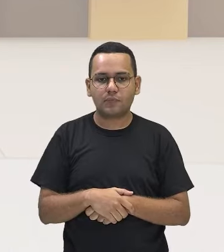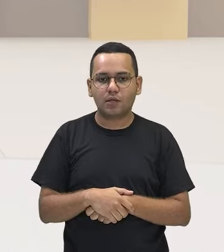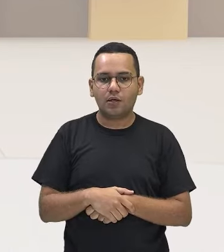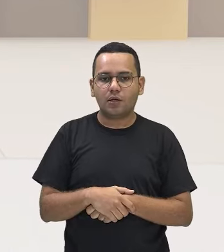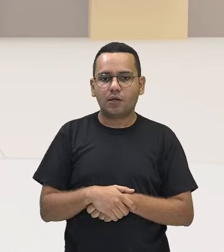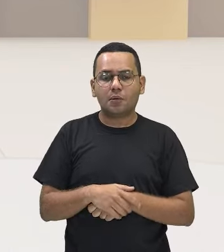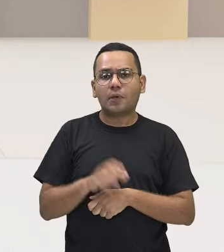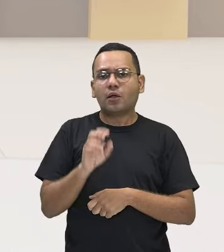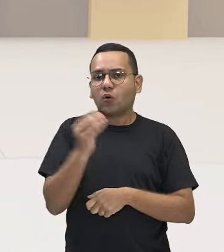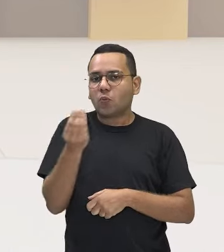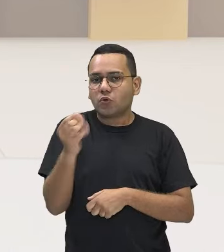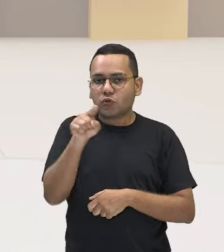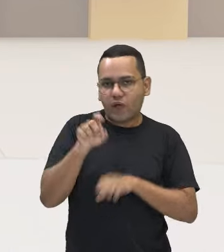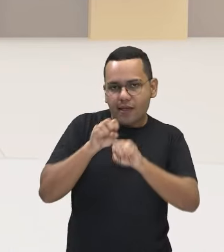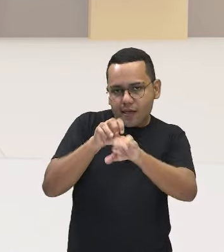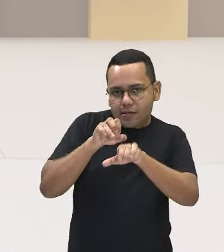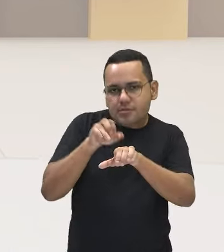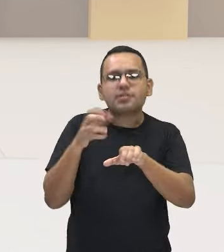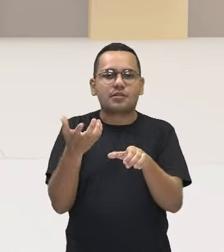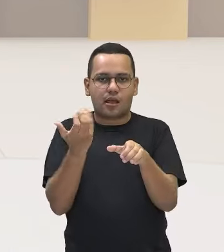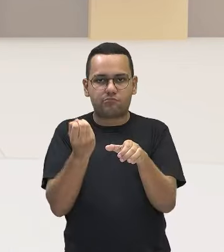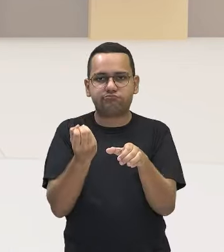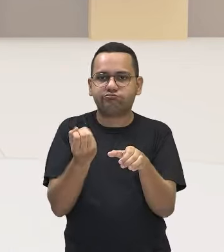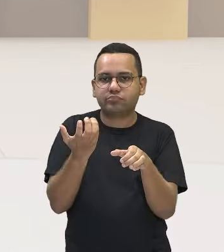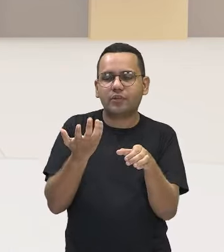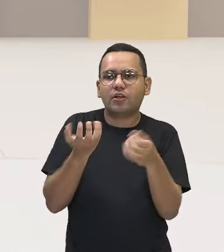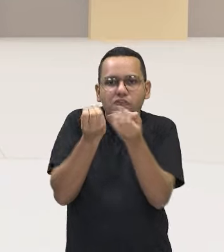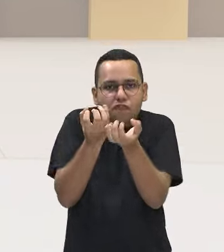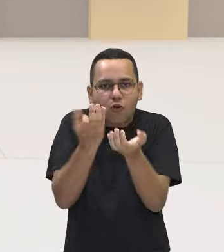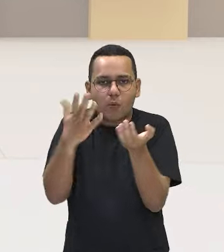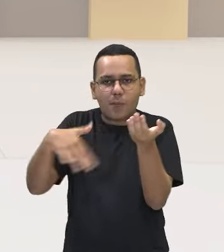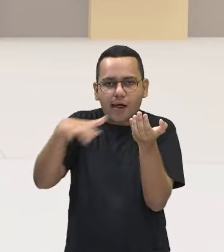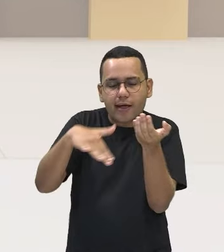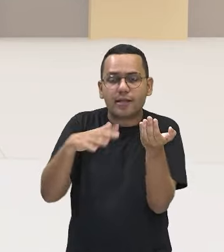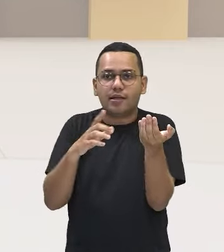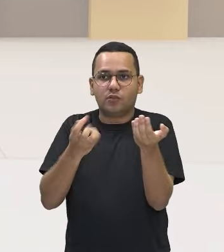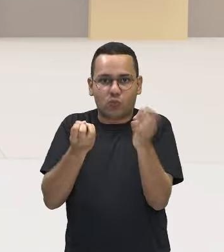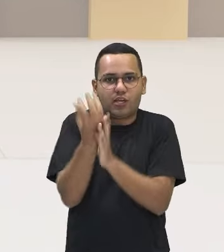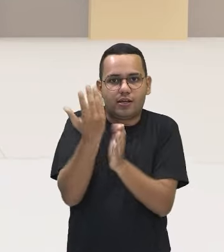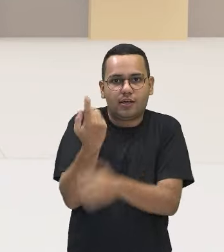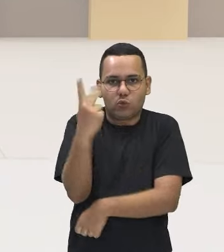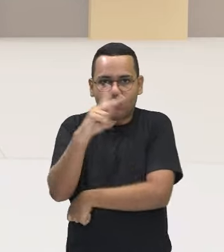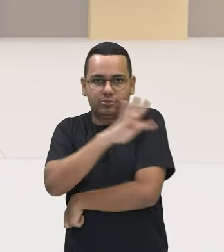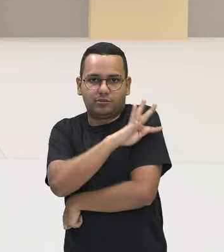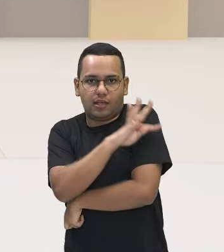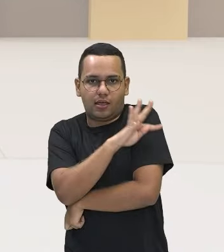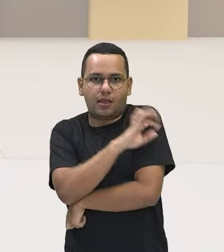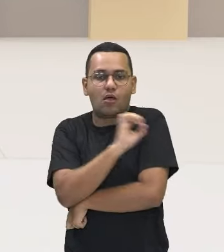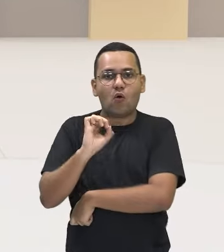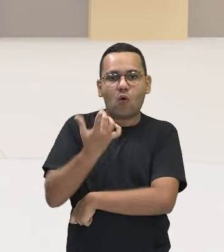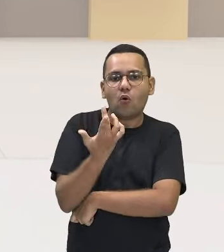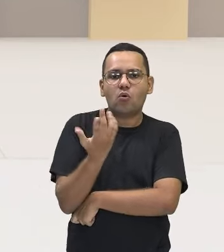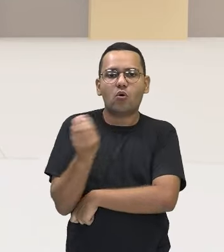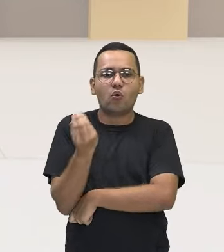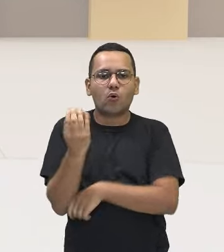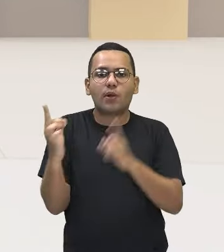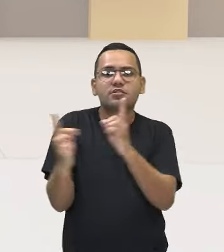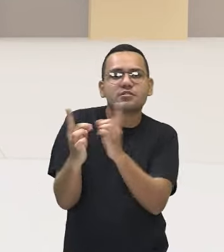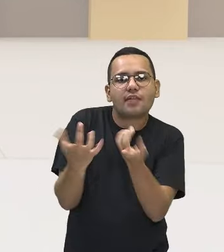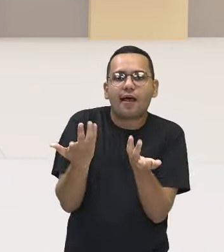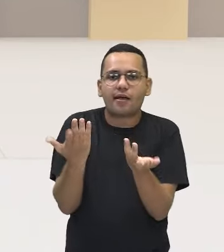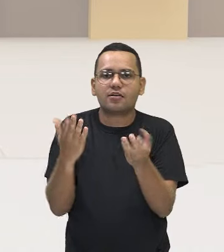você sabe, né? Que você tem paixão. Criar uma técnica, né? Ou ter a parte didática ali, ó. Não é só chegar lá, faz